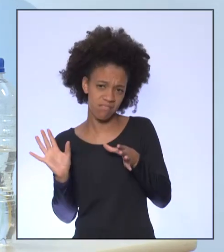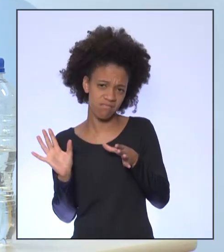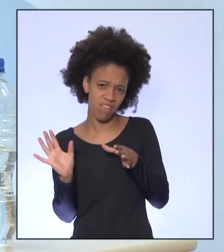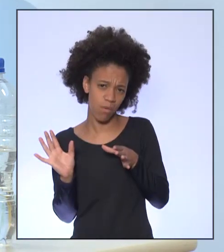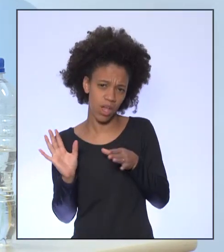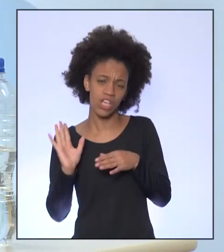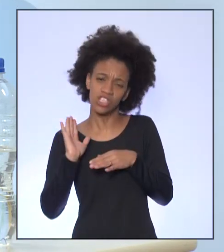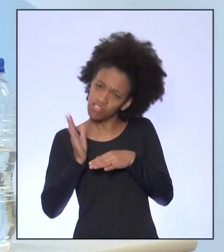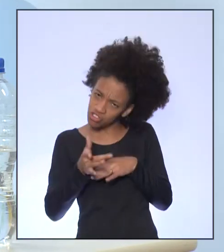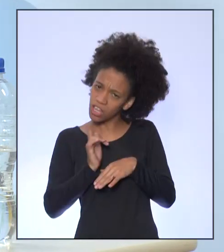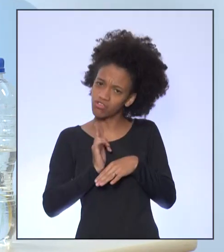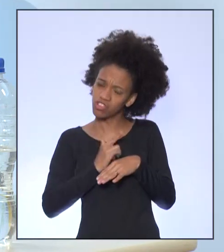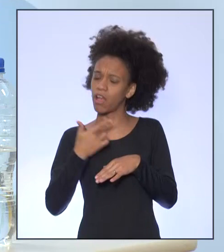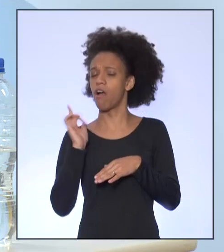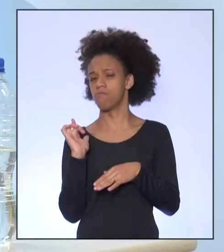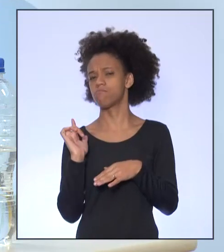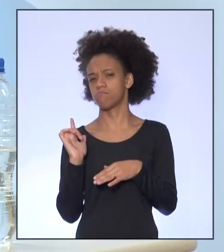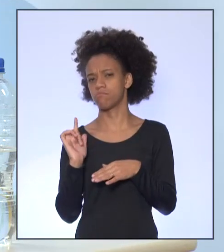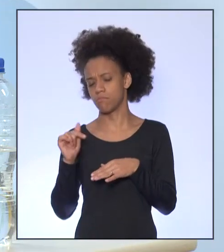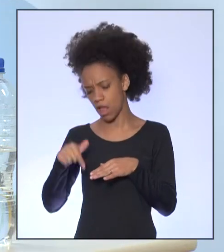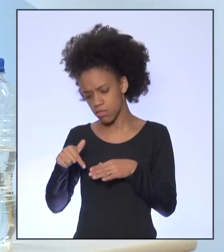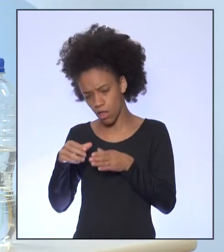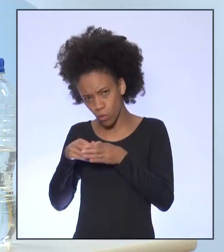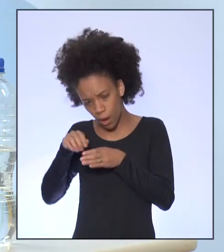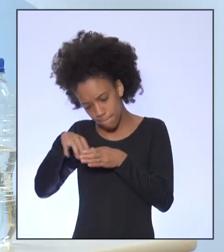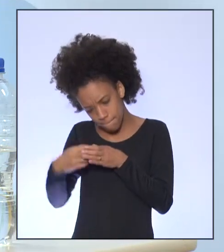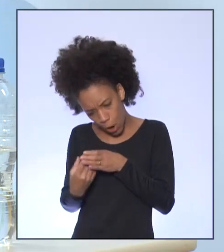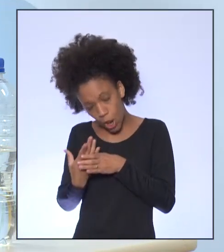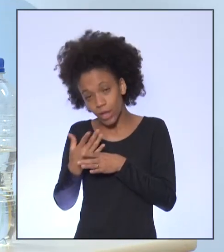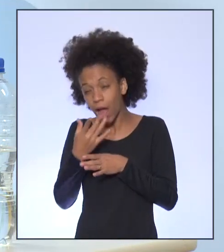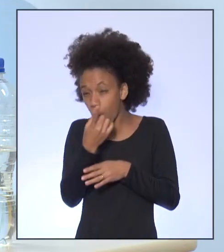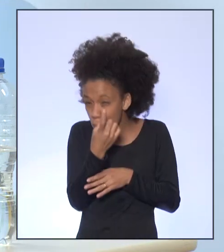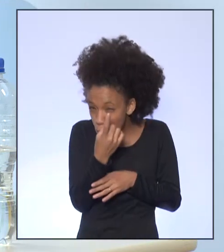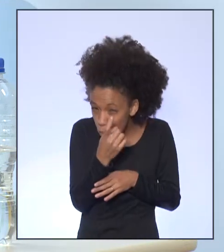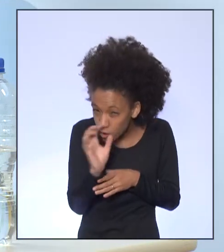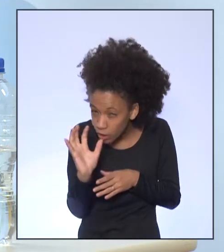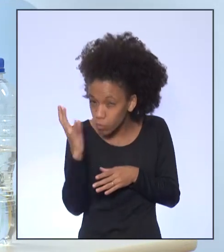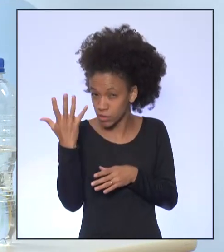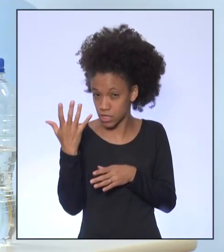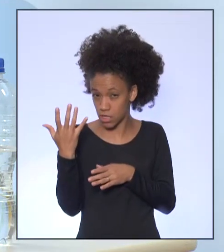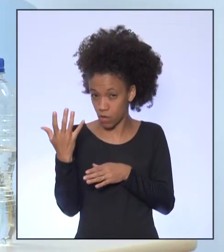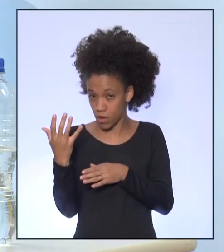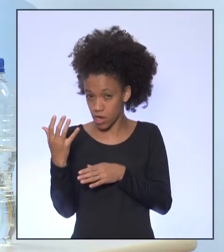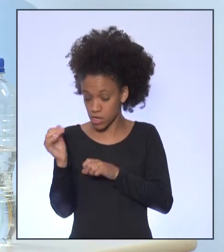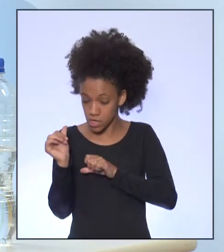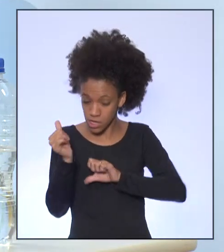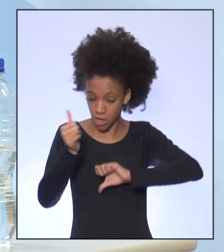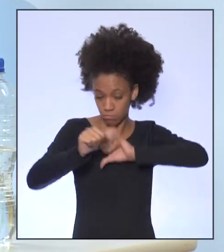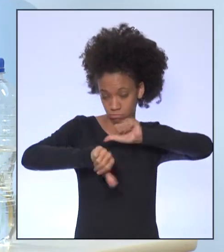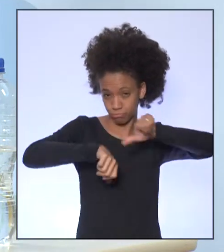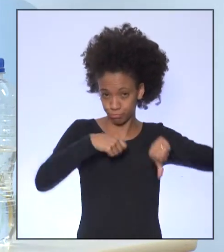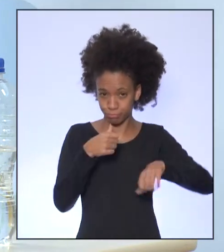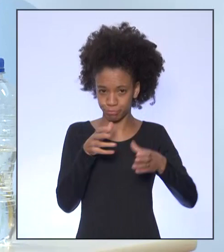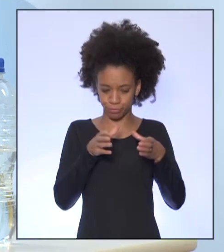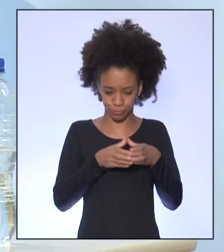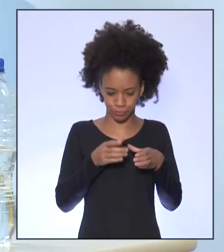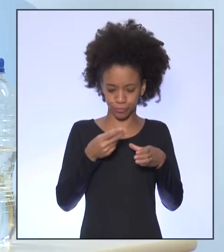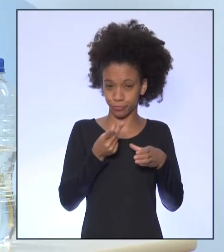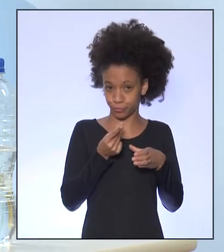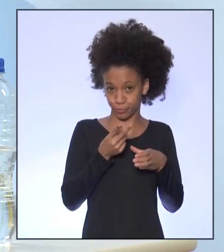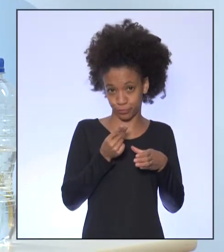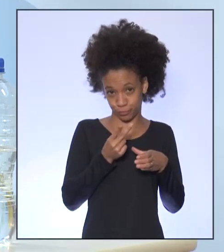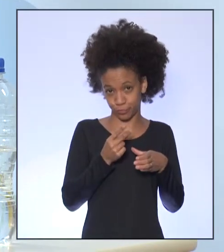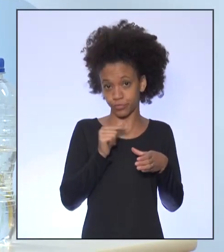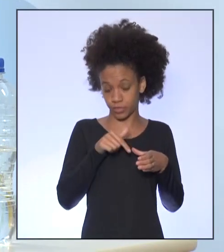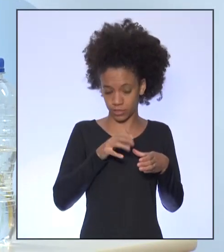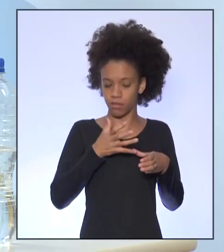que já fazia parte daquele sistema. Então, a única situação aí onde formou uma nova substância foi no 2,